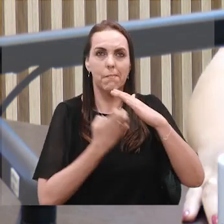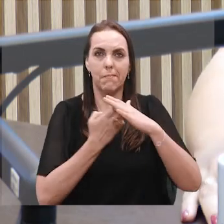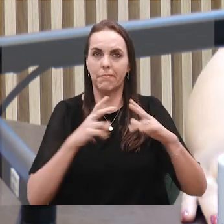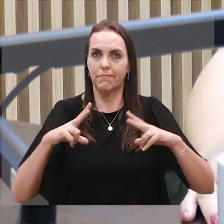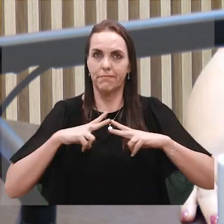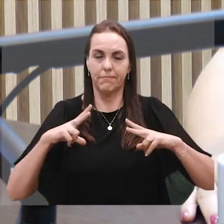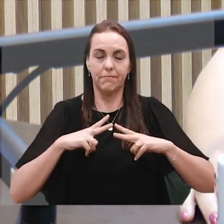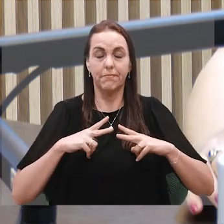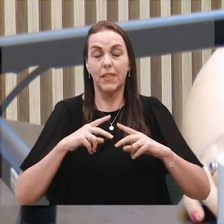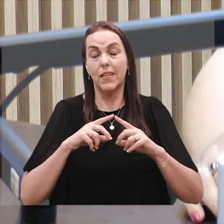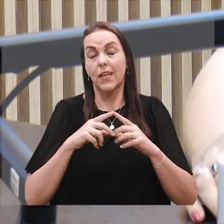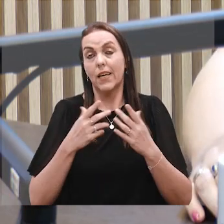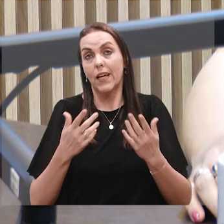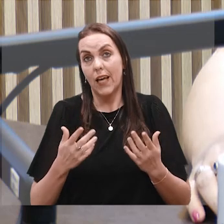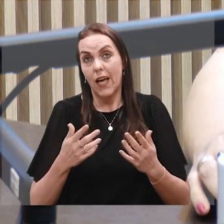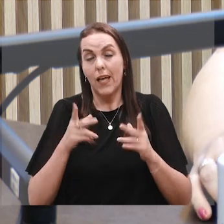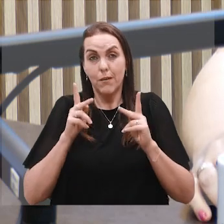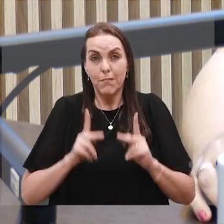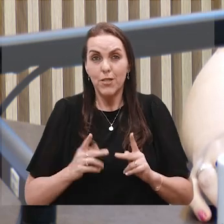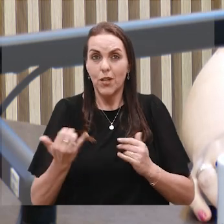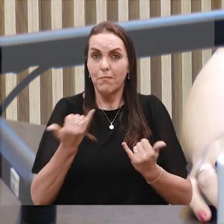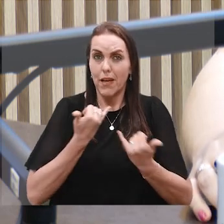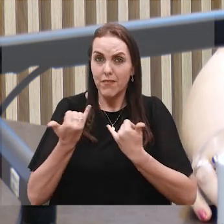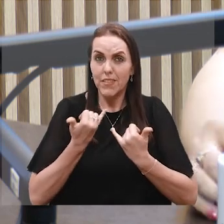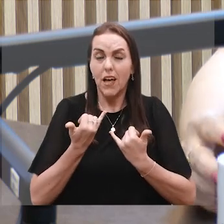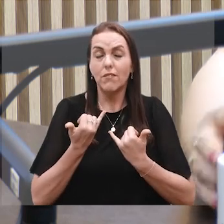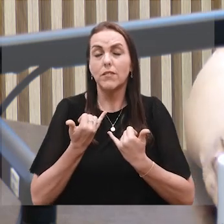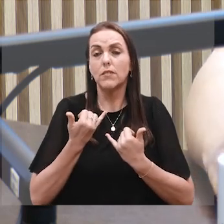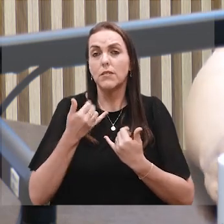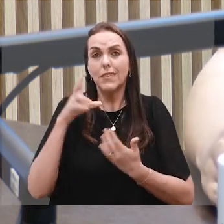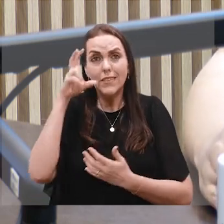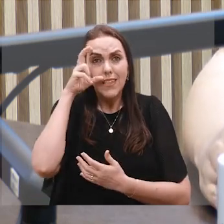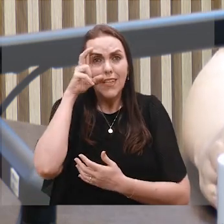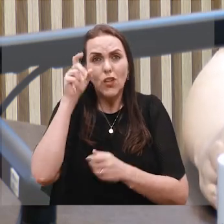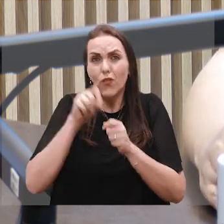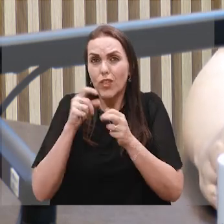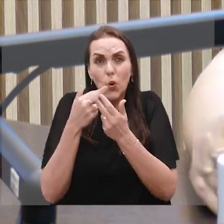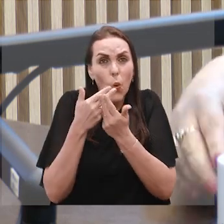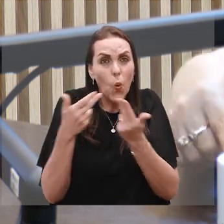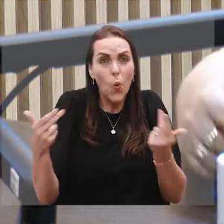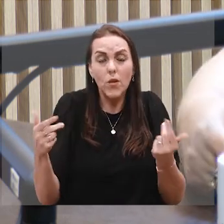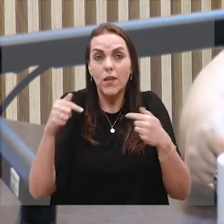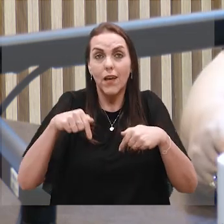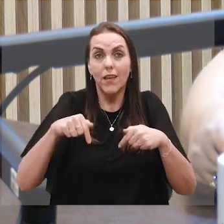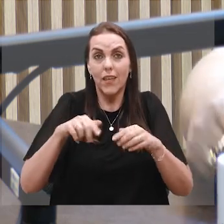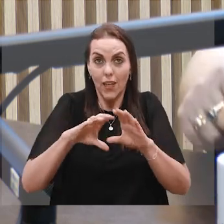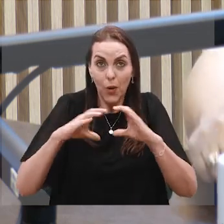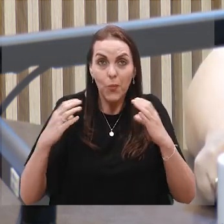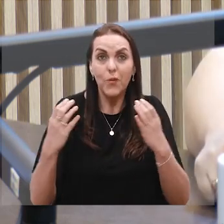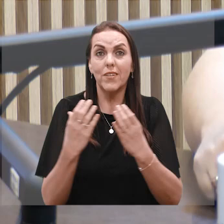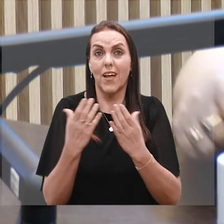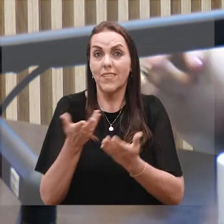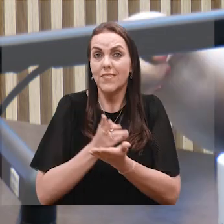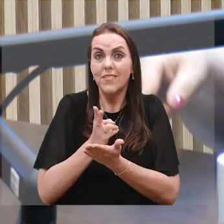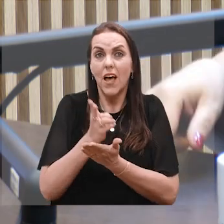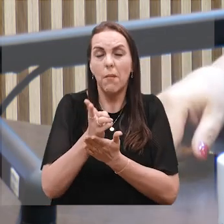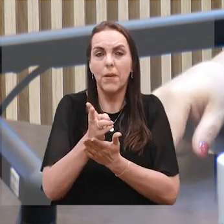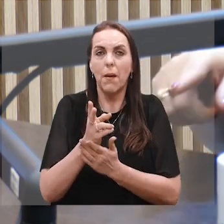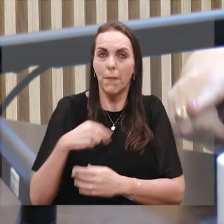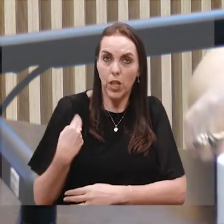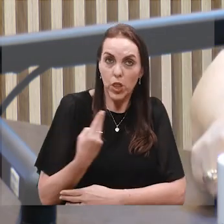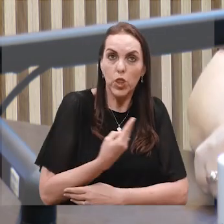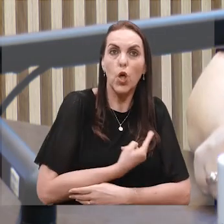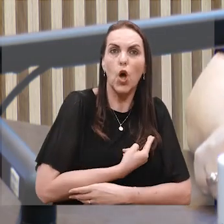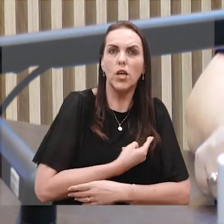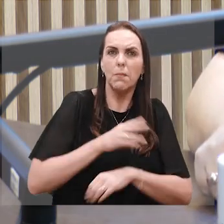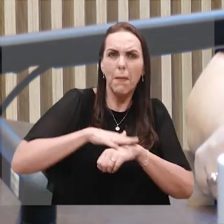né? E as pessoas me diziam, Sandra, tu faz tanta coisa aqui por nós, tá na hora de tu fazer para nós e para mais